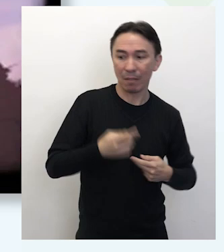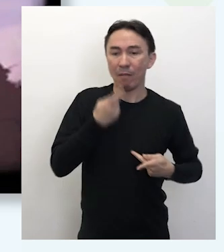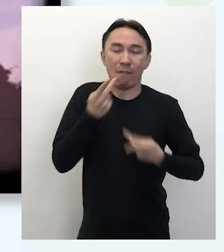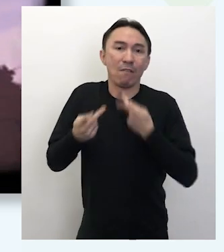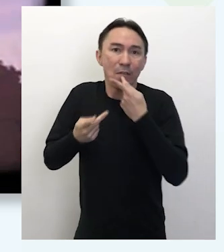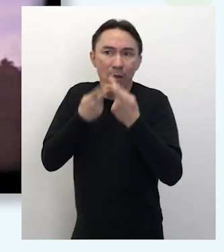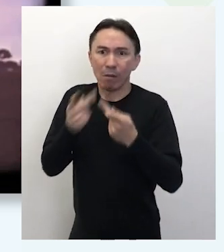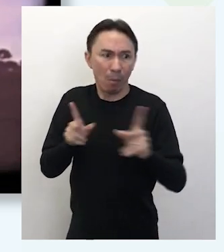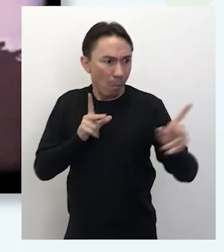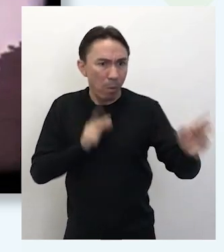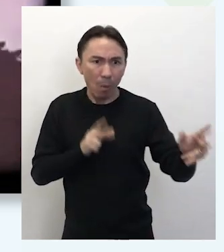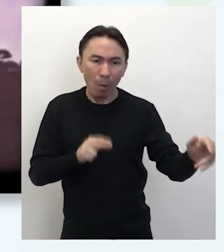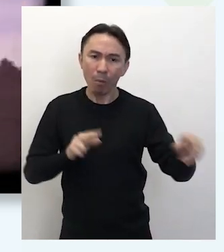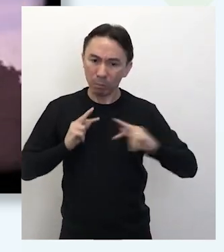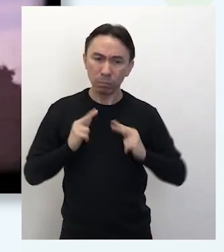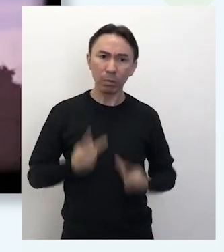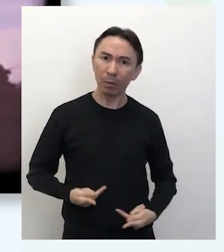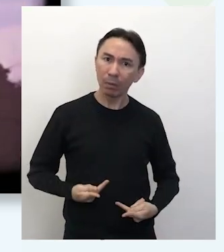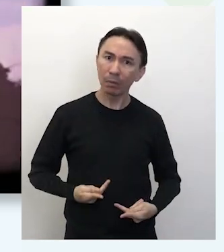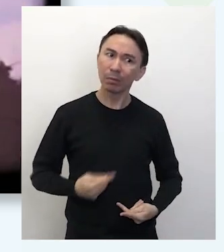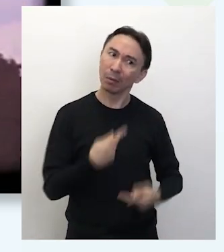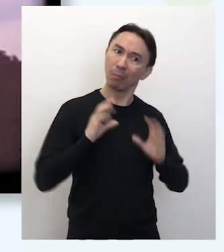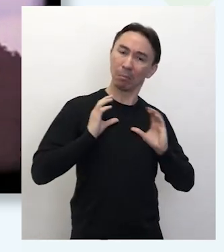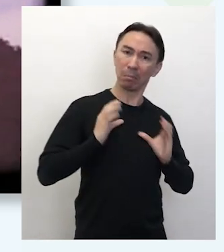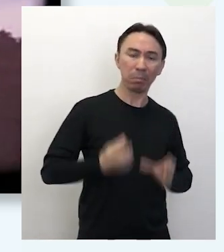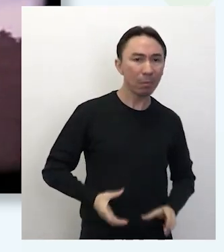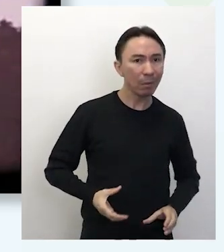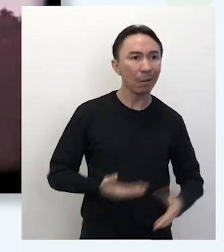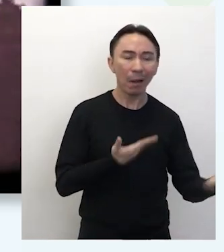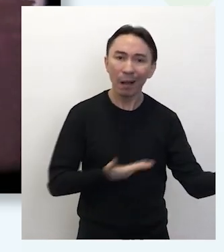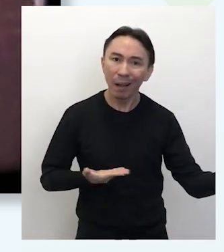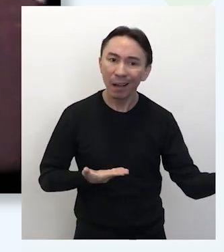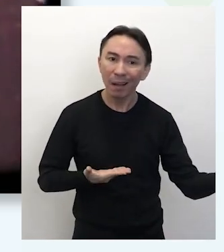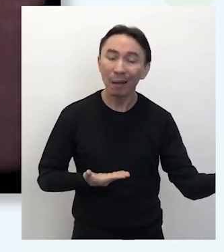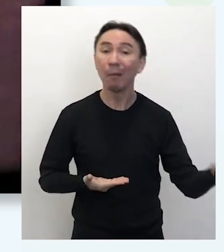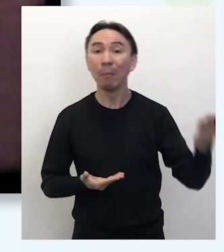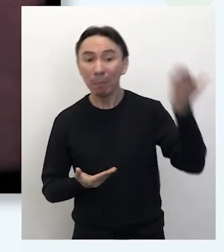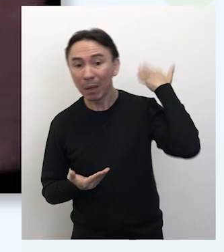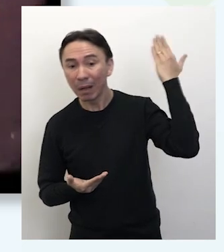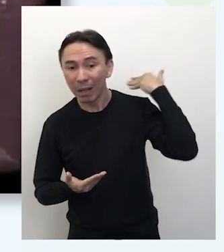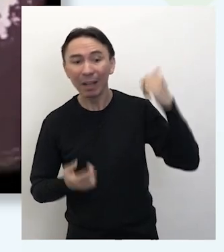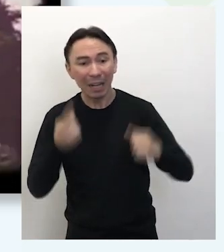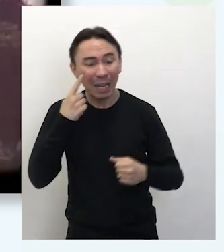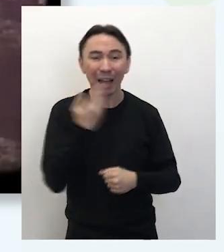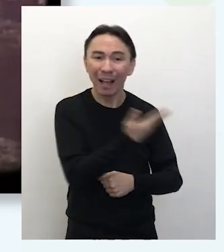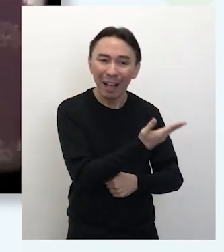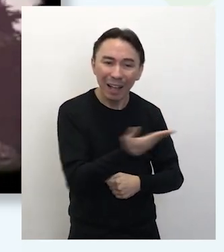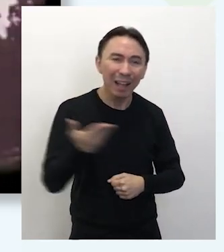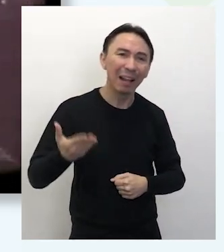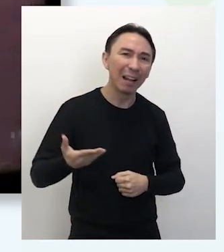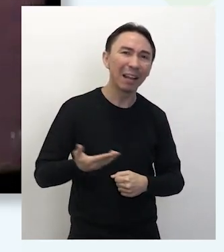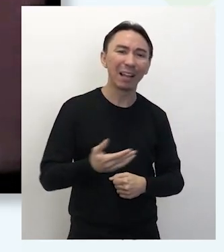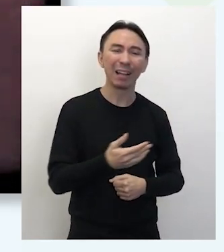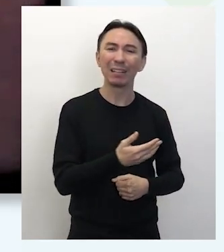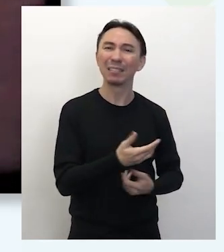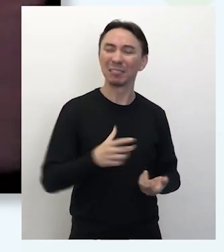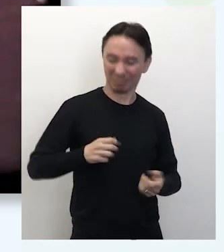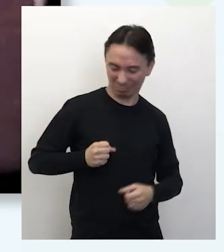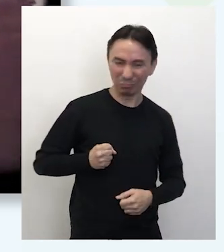e tinham civilidade. Nesse tempo, até os bichos casavam por